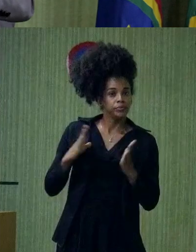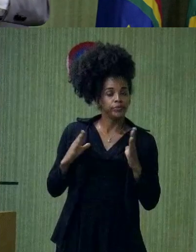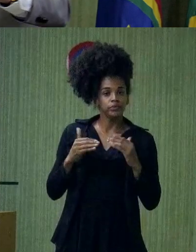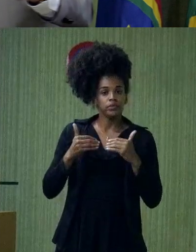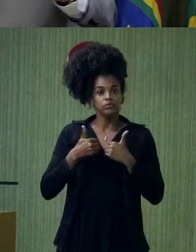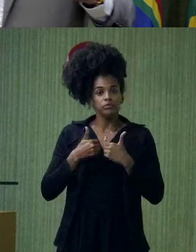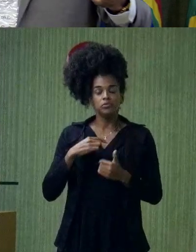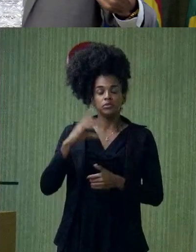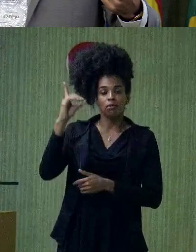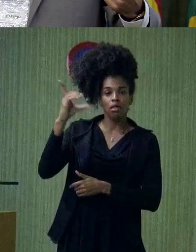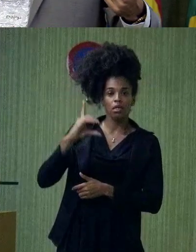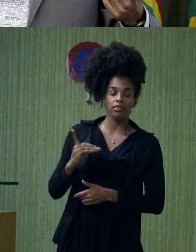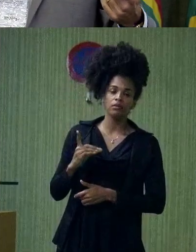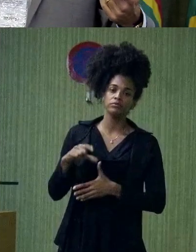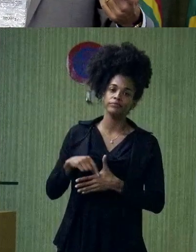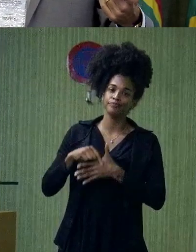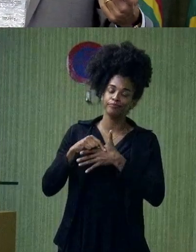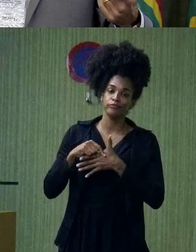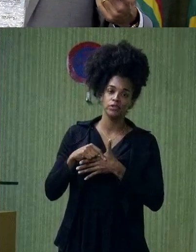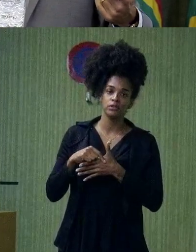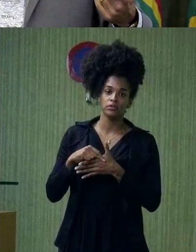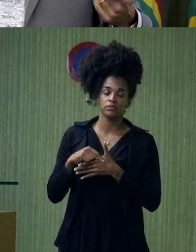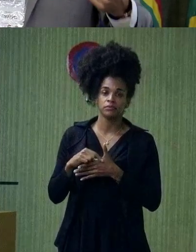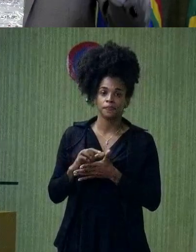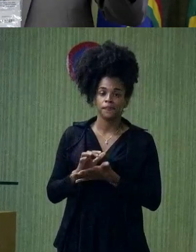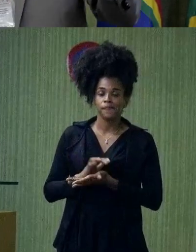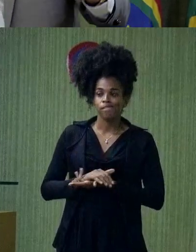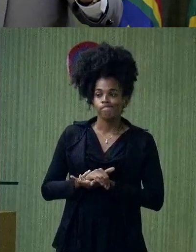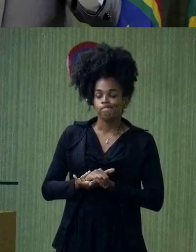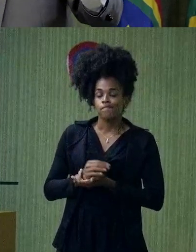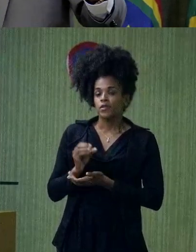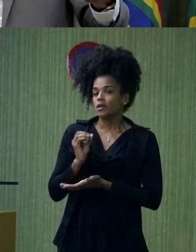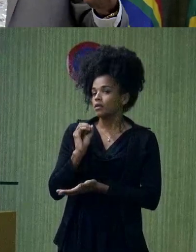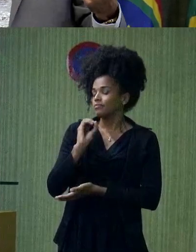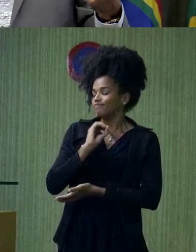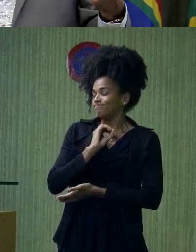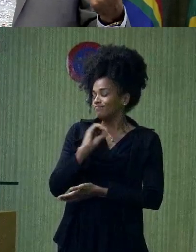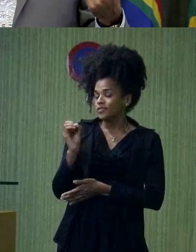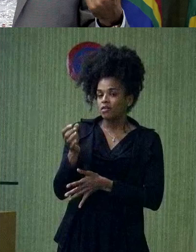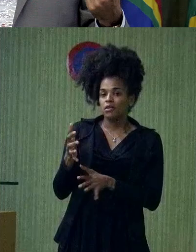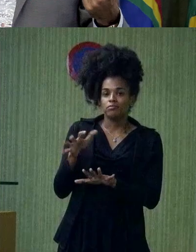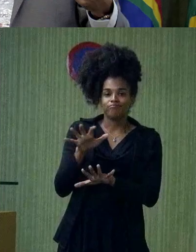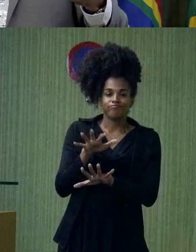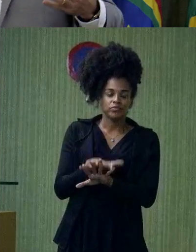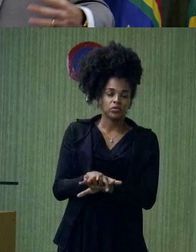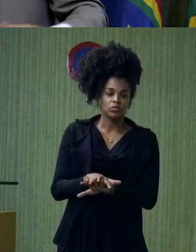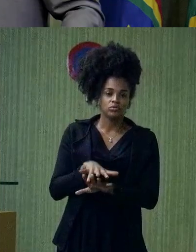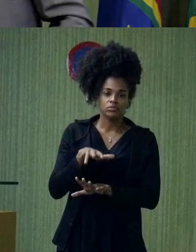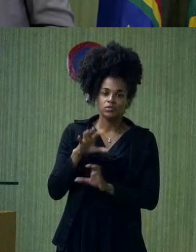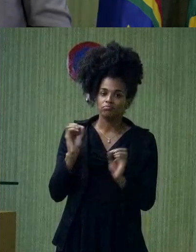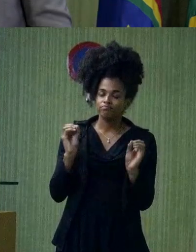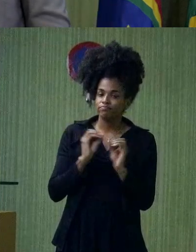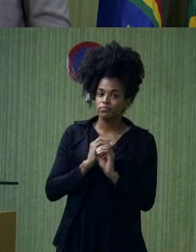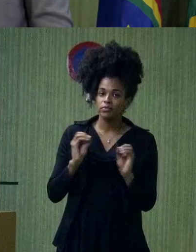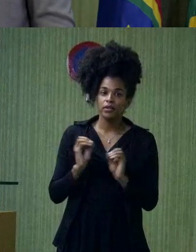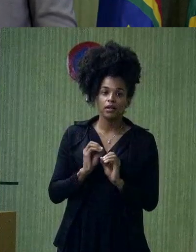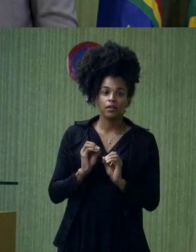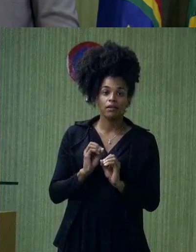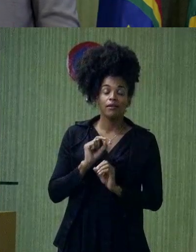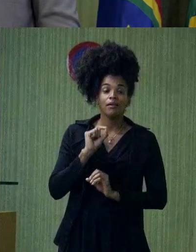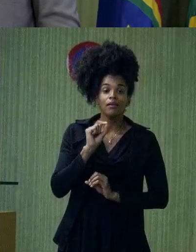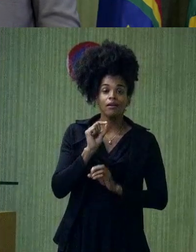tin uma deficiência física Era Zero inclusão à faculdade quem é que vai fiscalizar